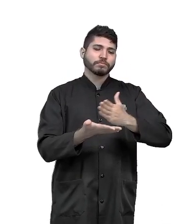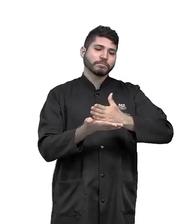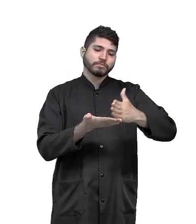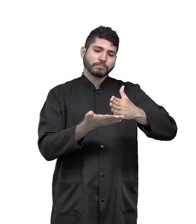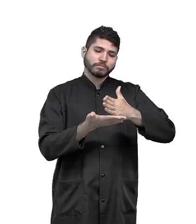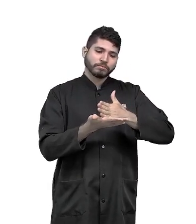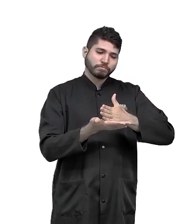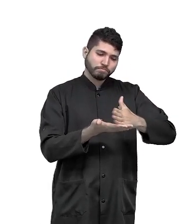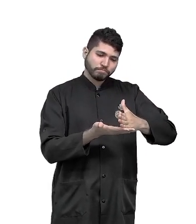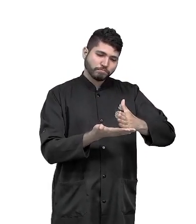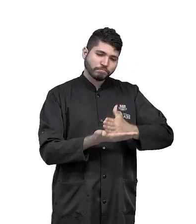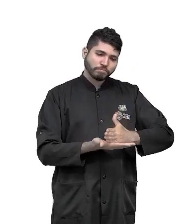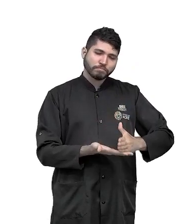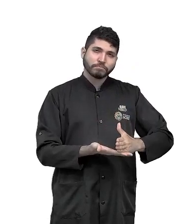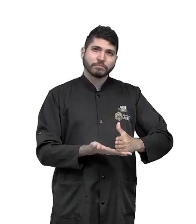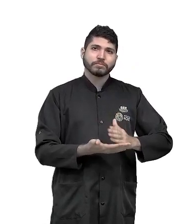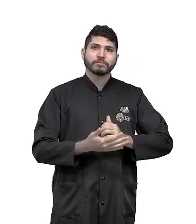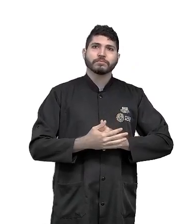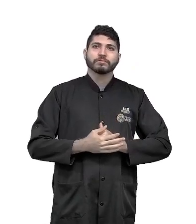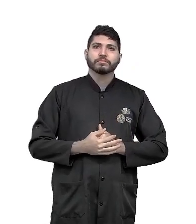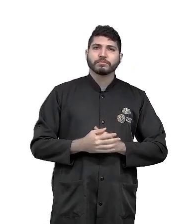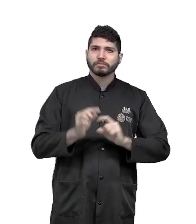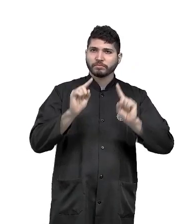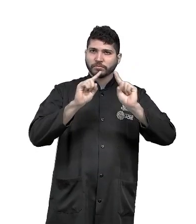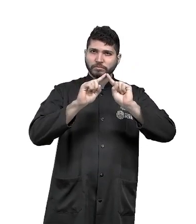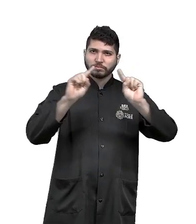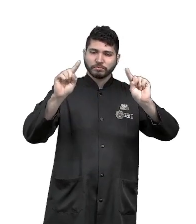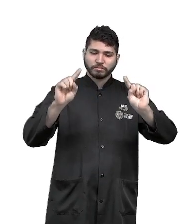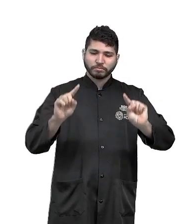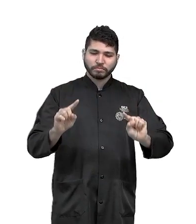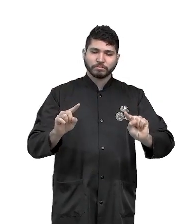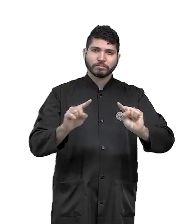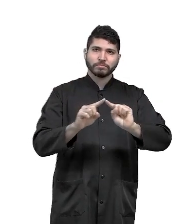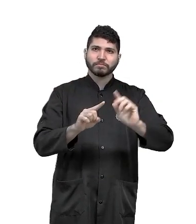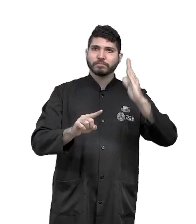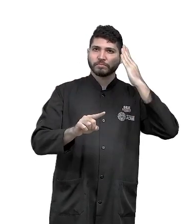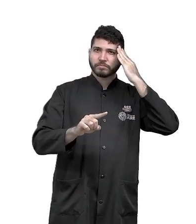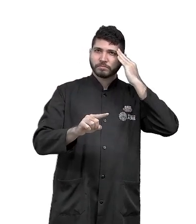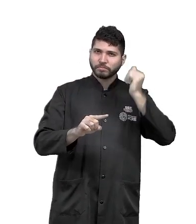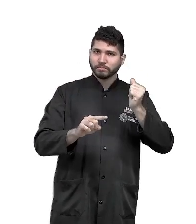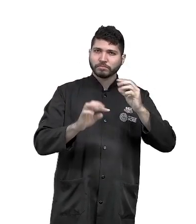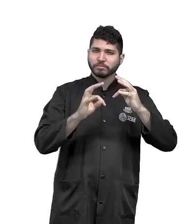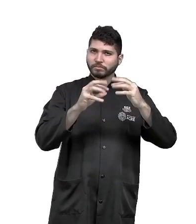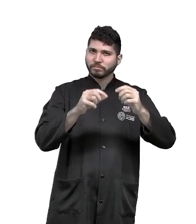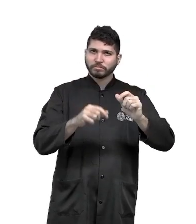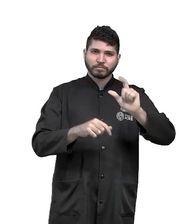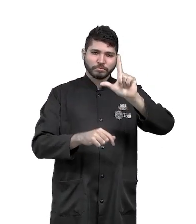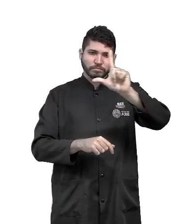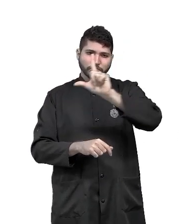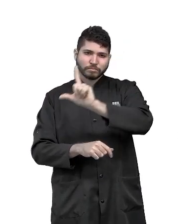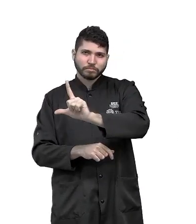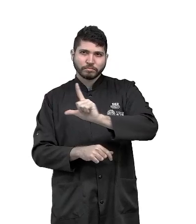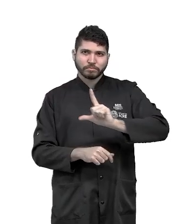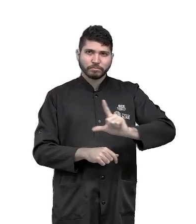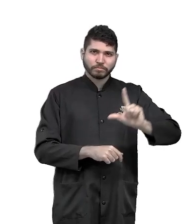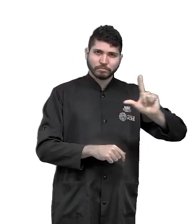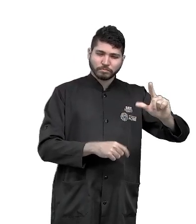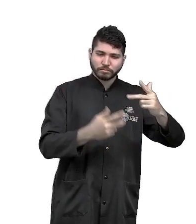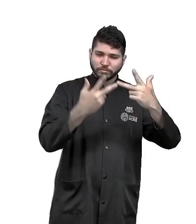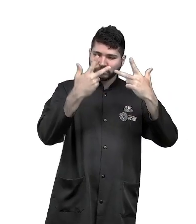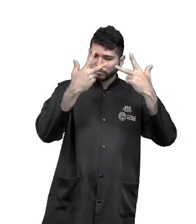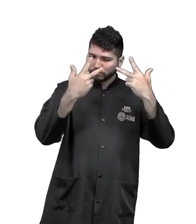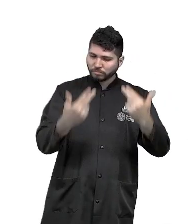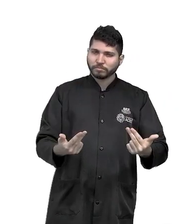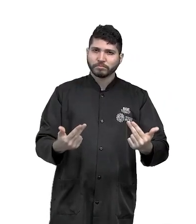cada quadrante. Por se tratar de um quadrado, eu já sei, por exemplo, queridos, que todos os lados são exatamente